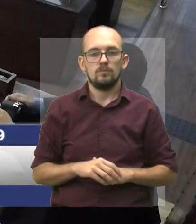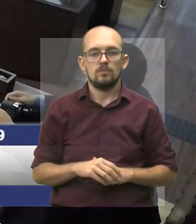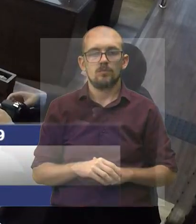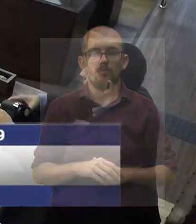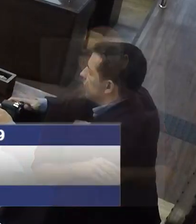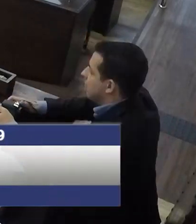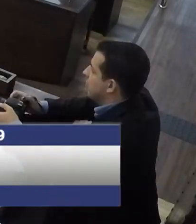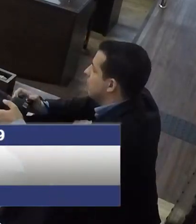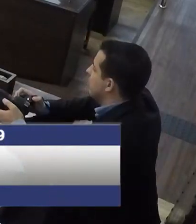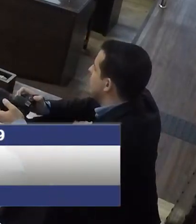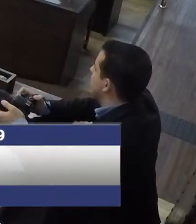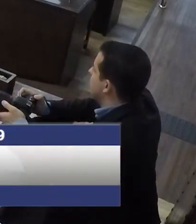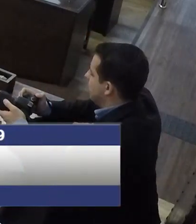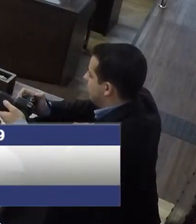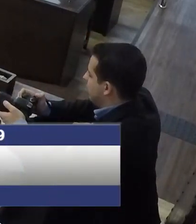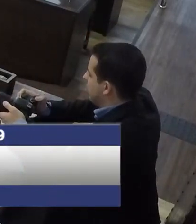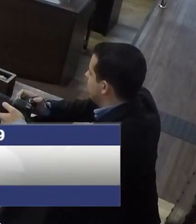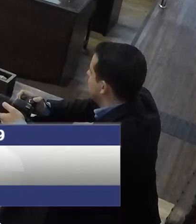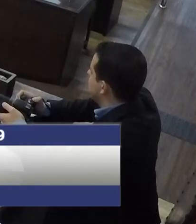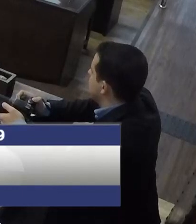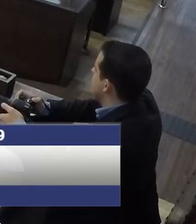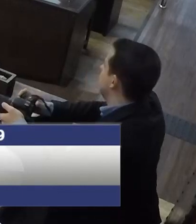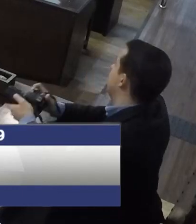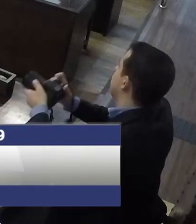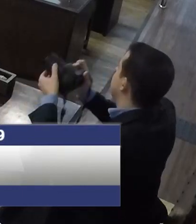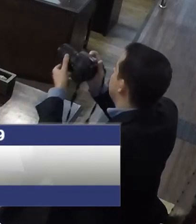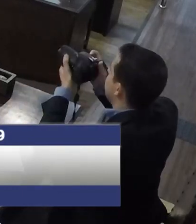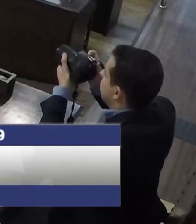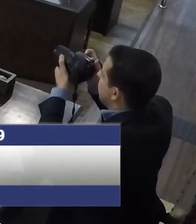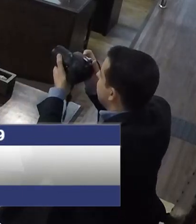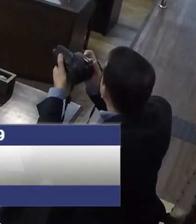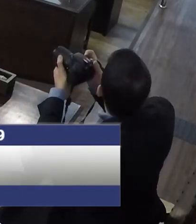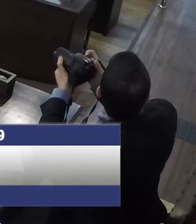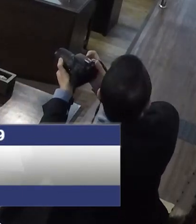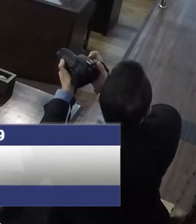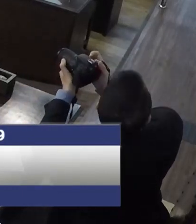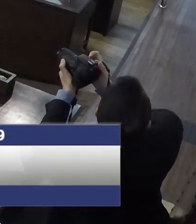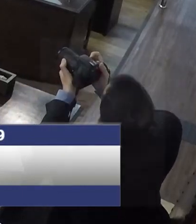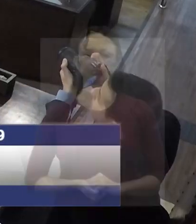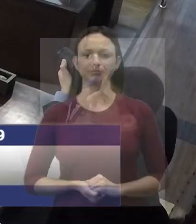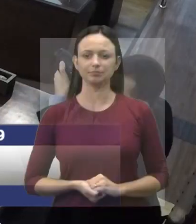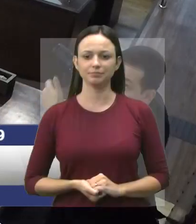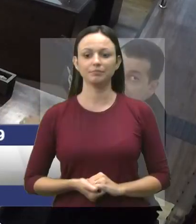Com a palavra, vereador José Fernando Barbieri.